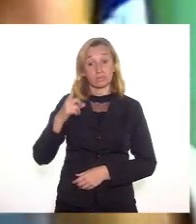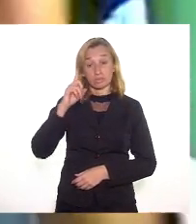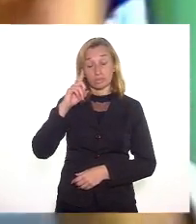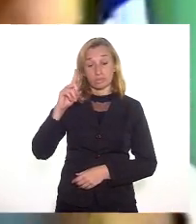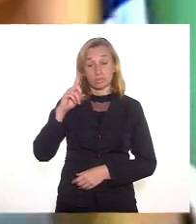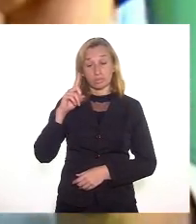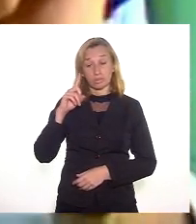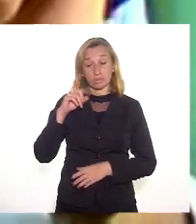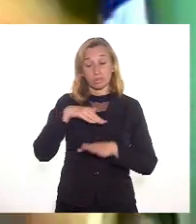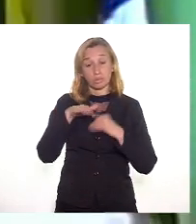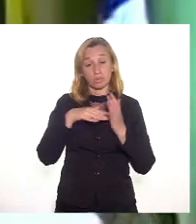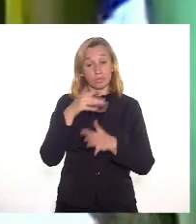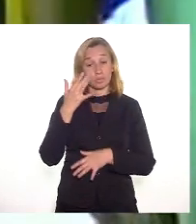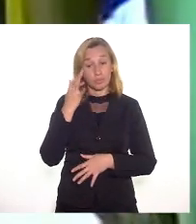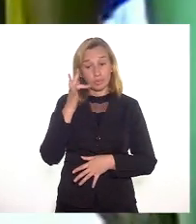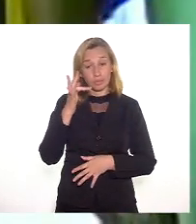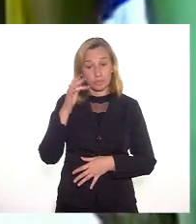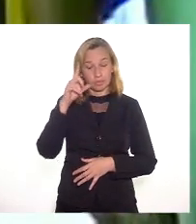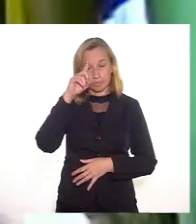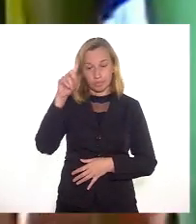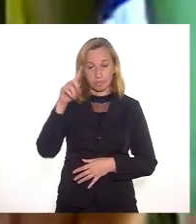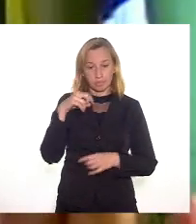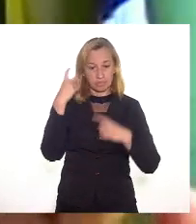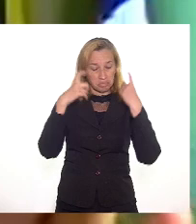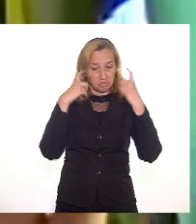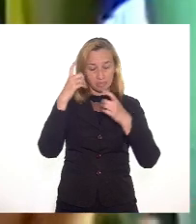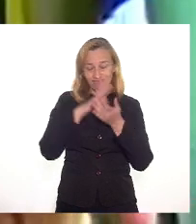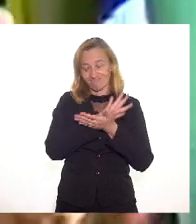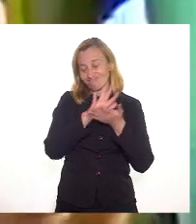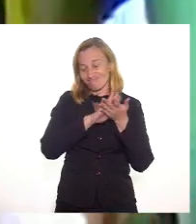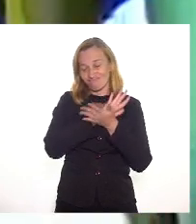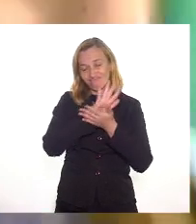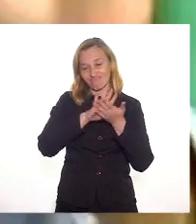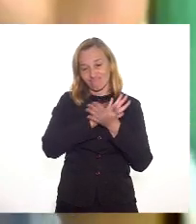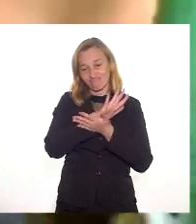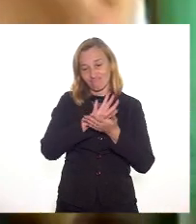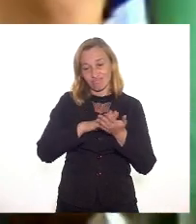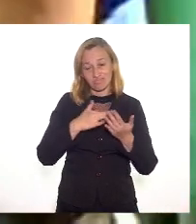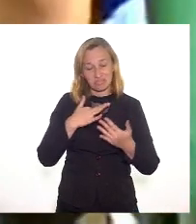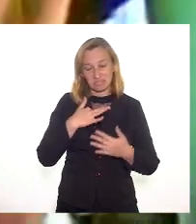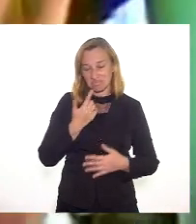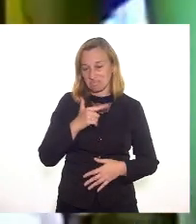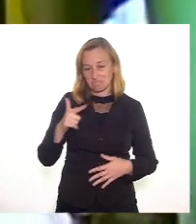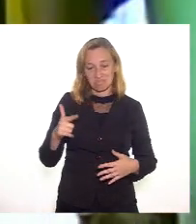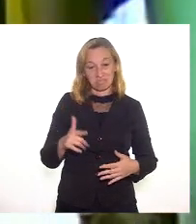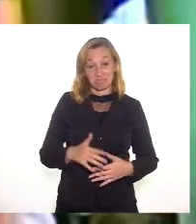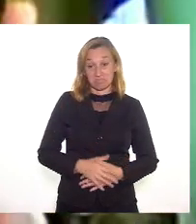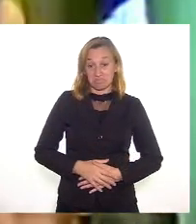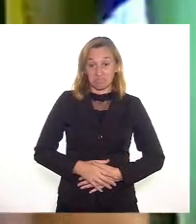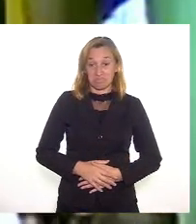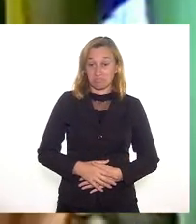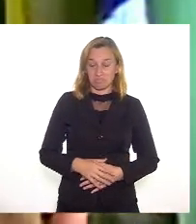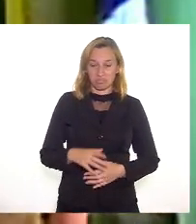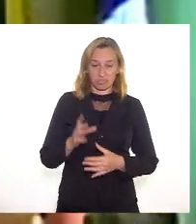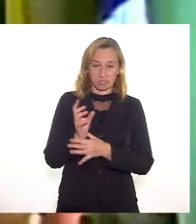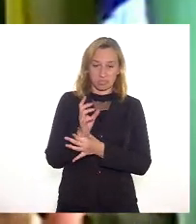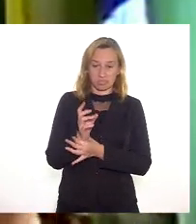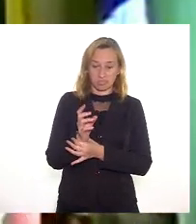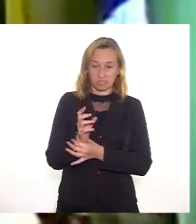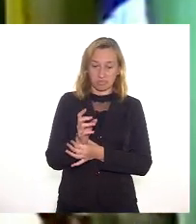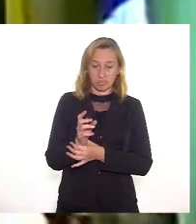temor a ele não tem preocupação com absolutamente nada. Eu não tenho. Nunca andei com segurança